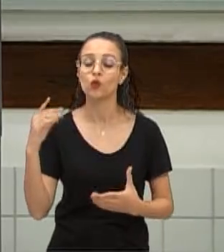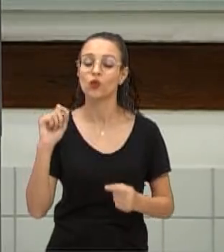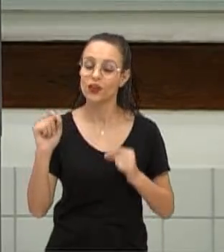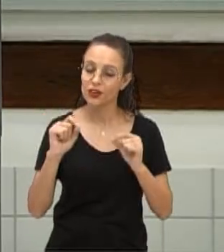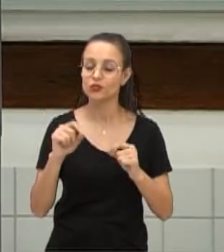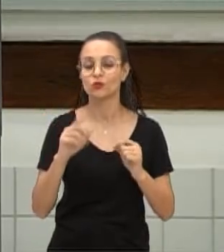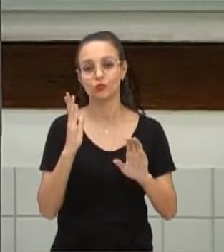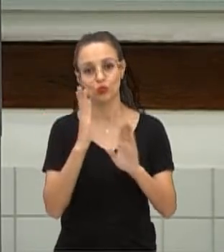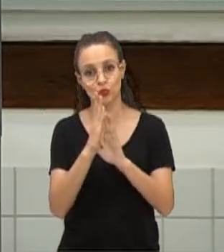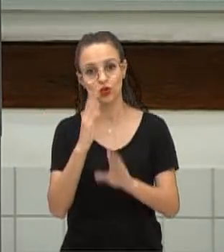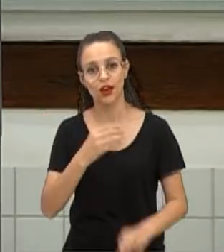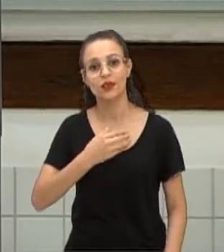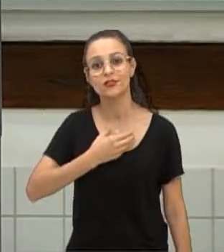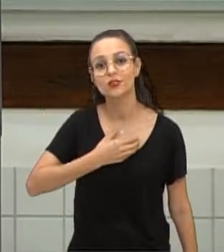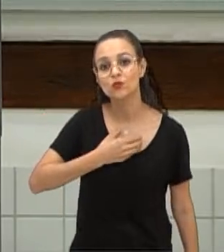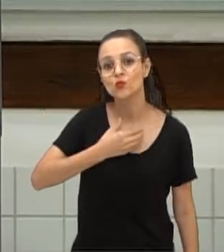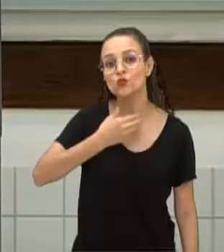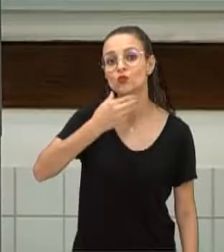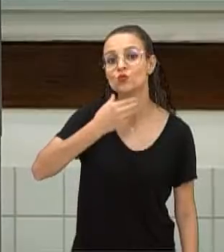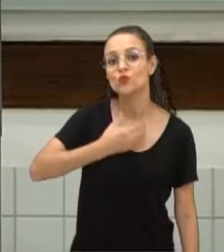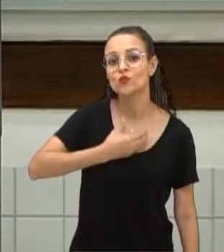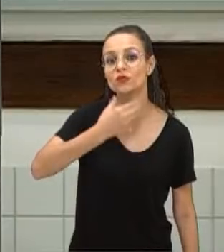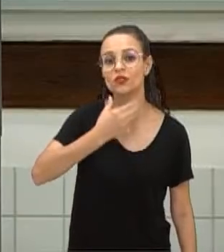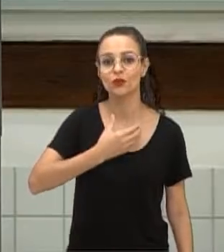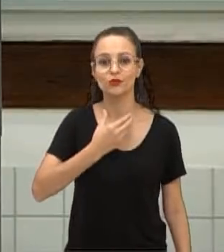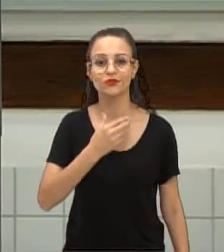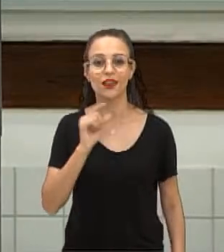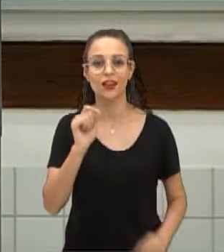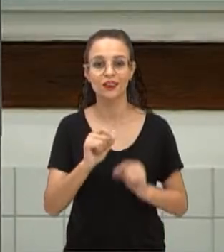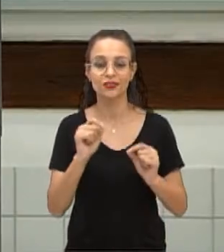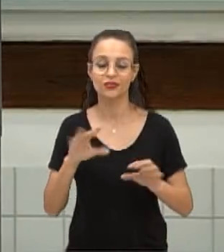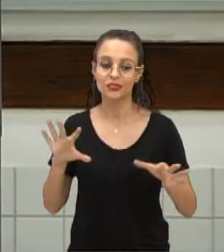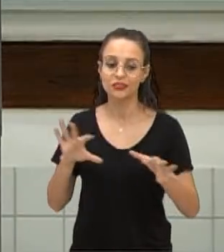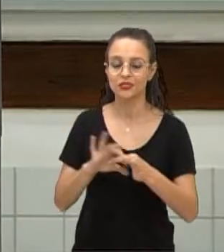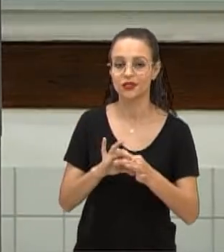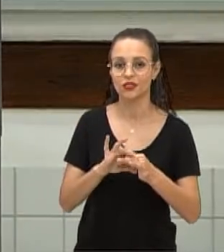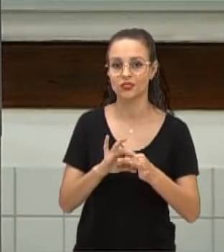das girafas de pescoço curto, elas tinham a tendência